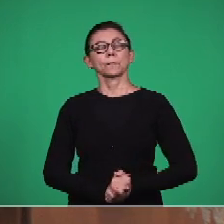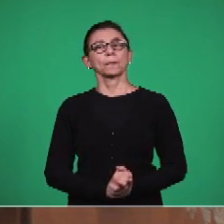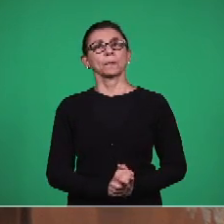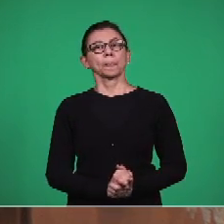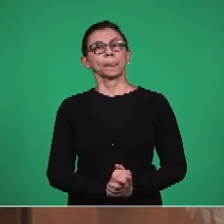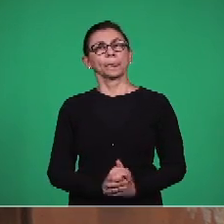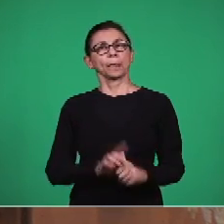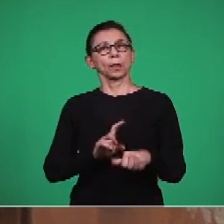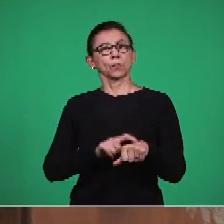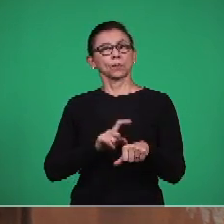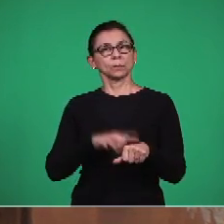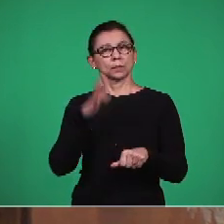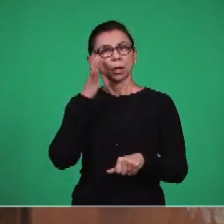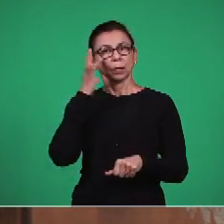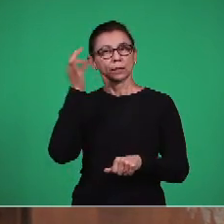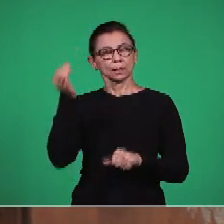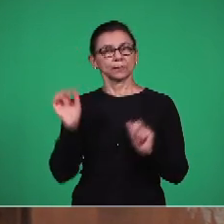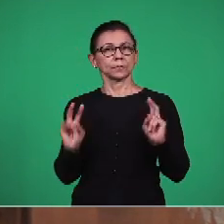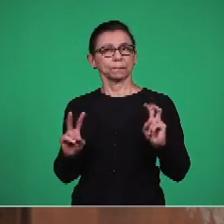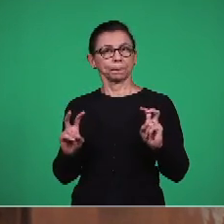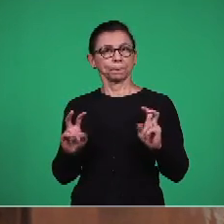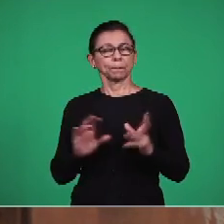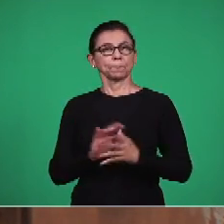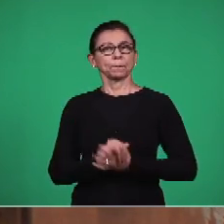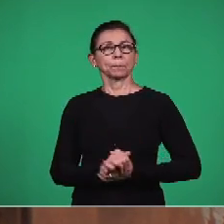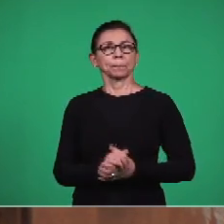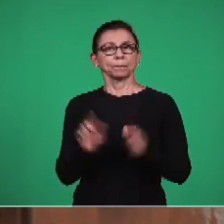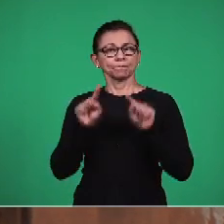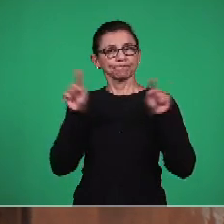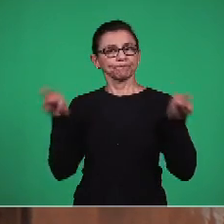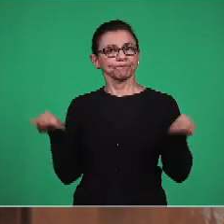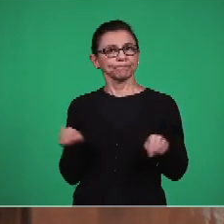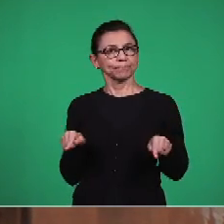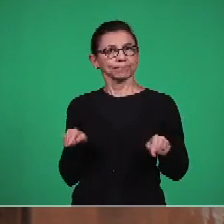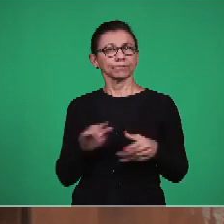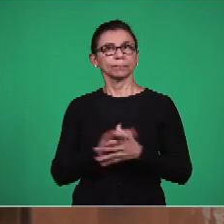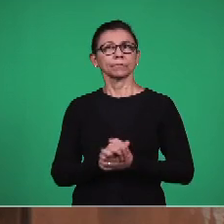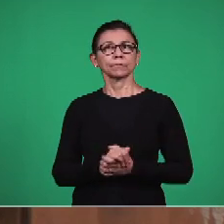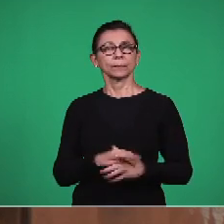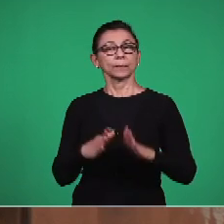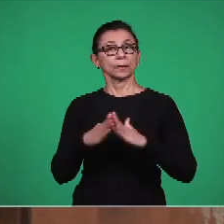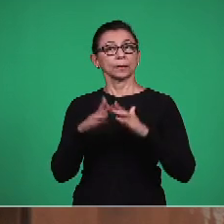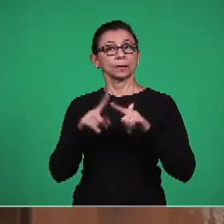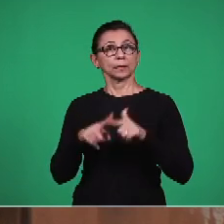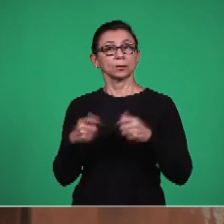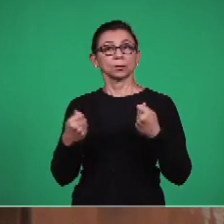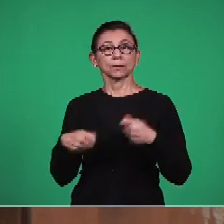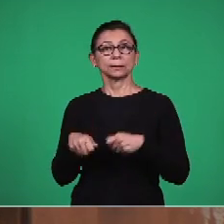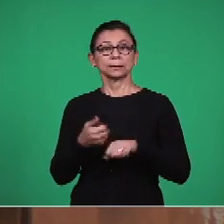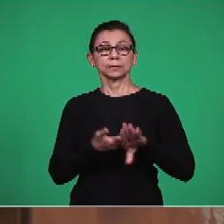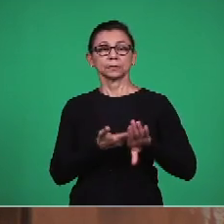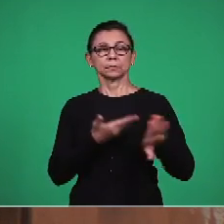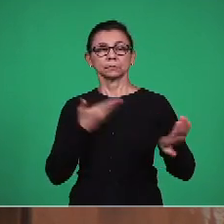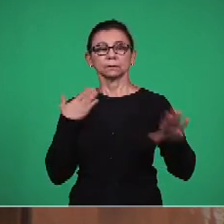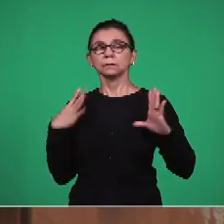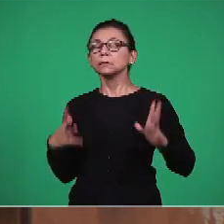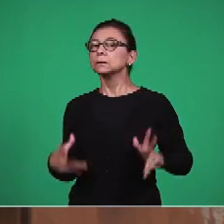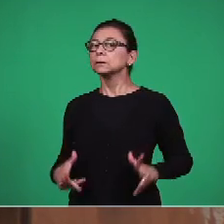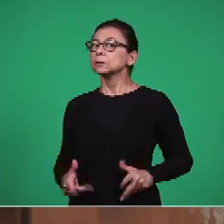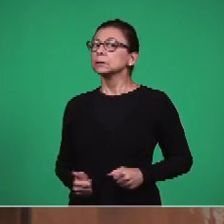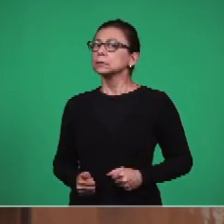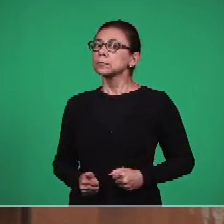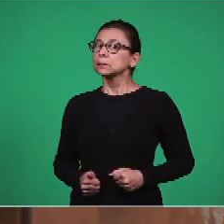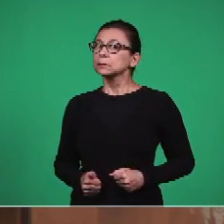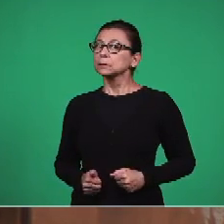uma observação aqui, é de oração. A igreja que não estiver em vigilância, ou a sua vida que